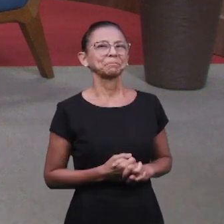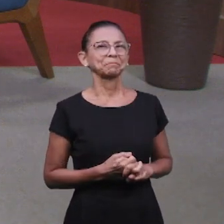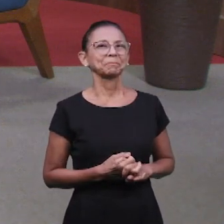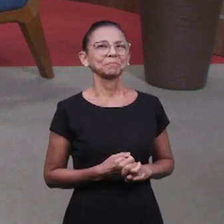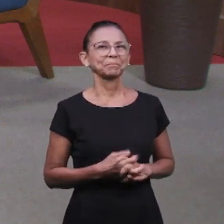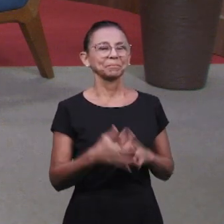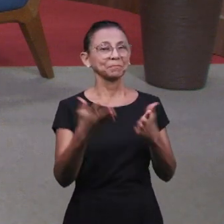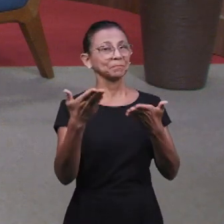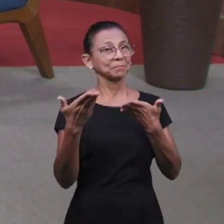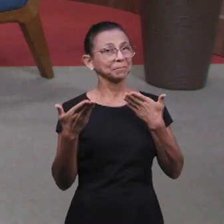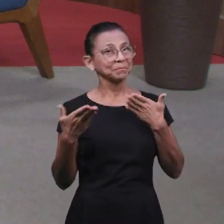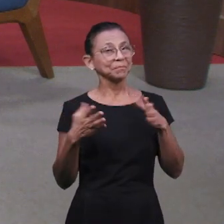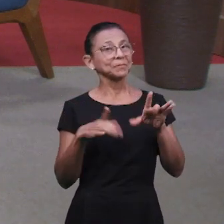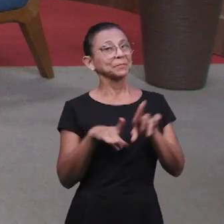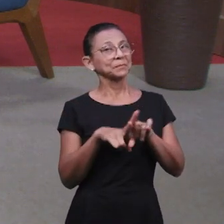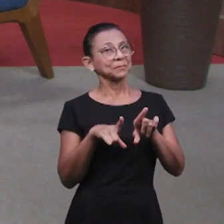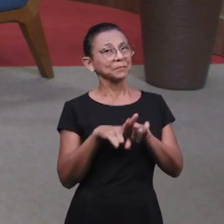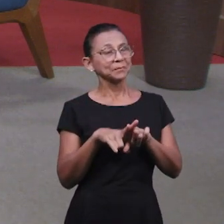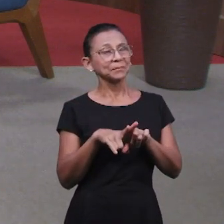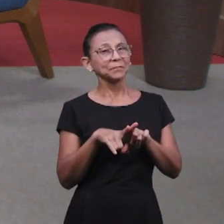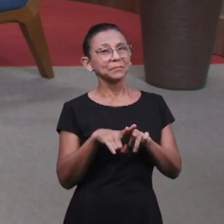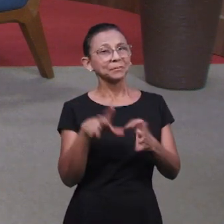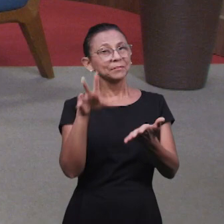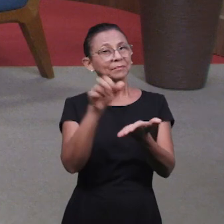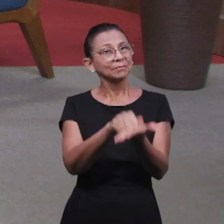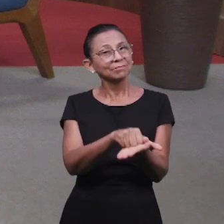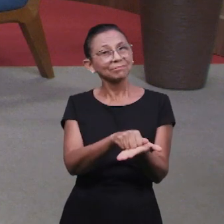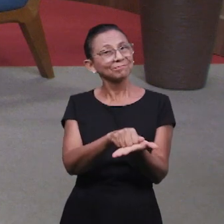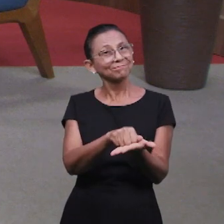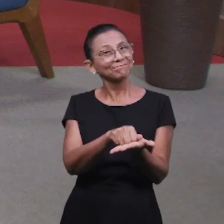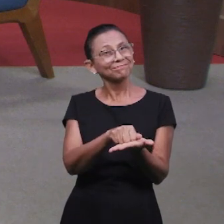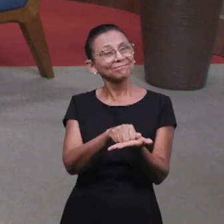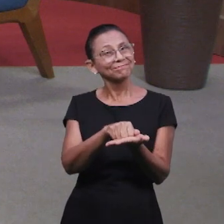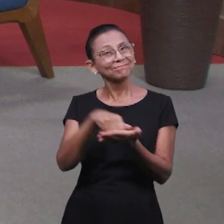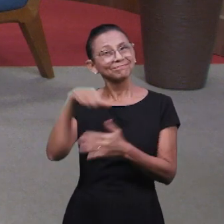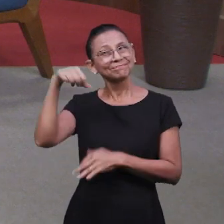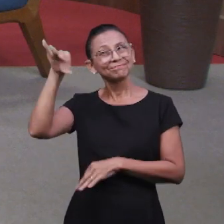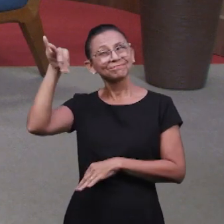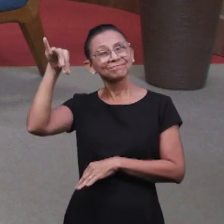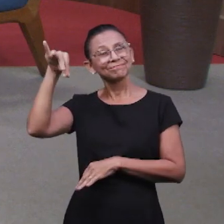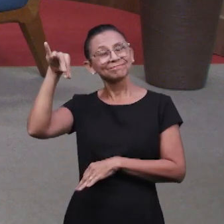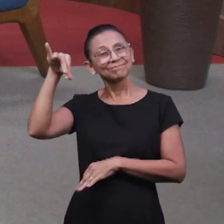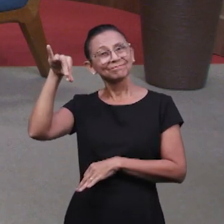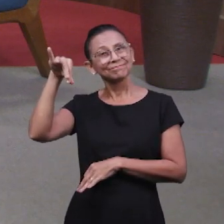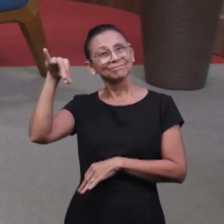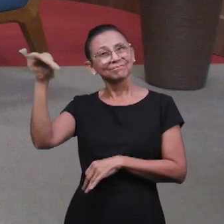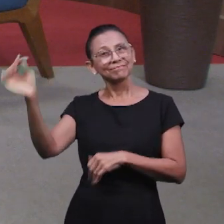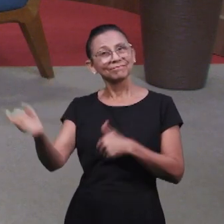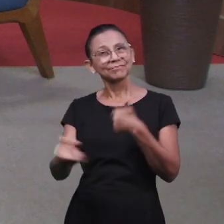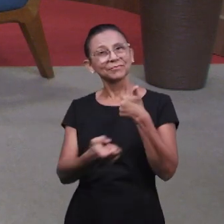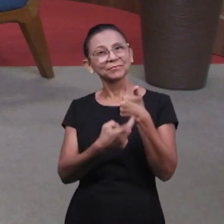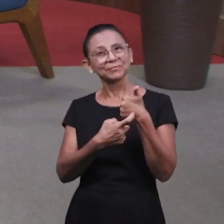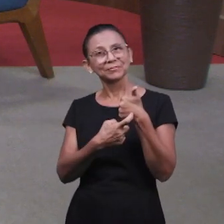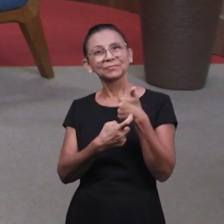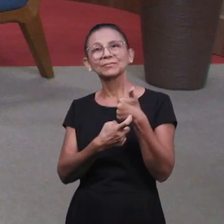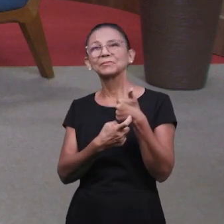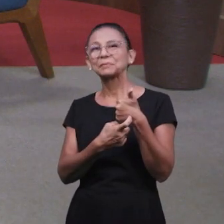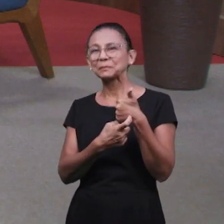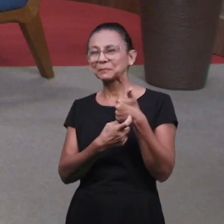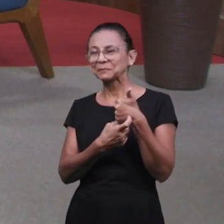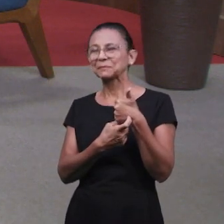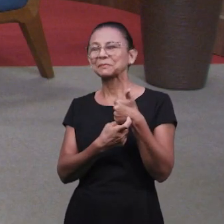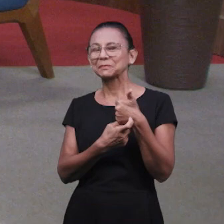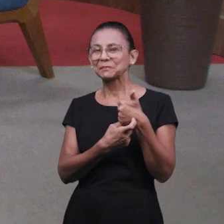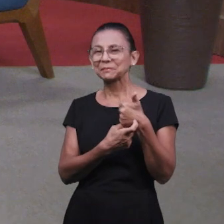Dominical. E eu quero te convidar também a se inscrever no nosso canal, acionar o sininho e clicar no curtir,